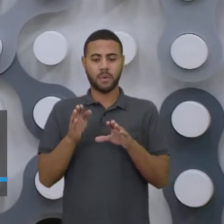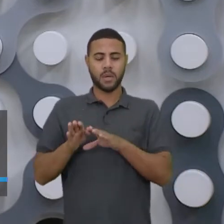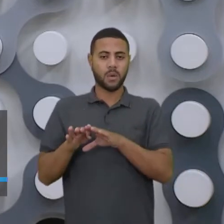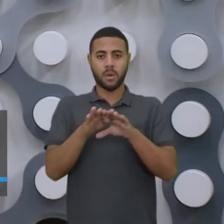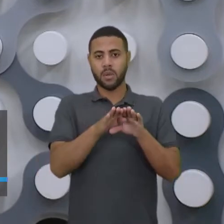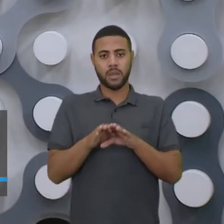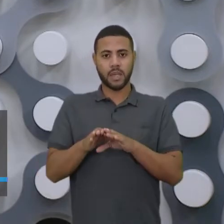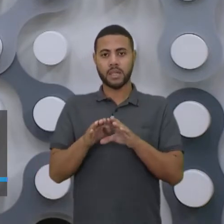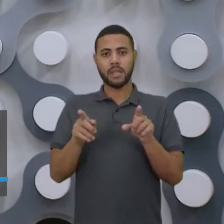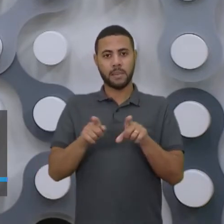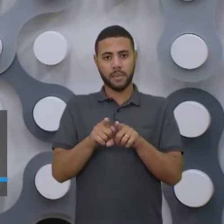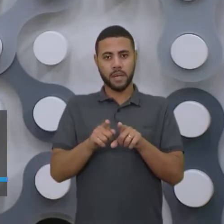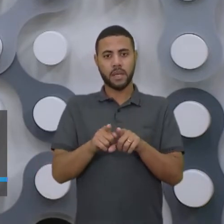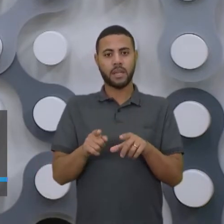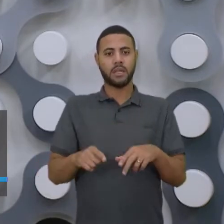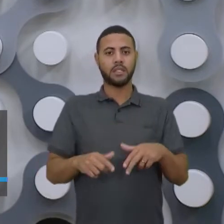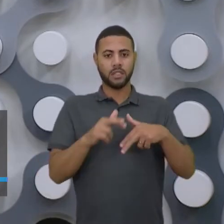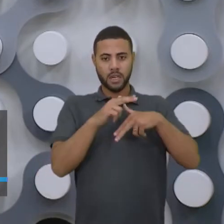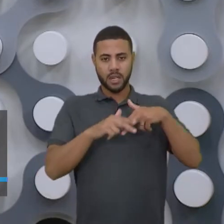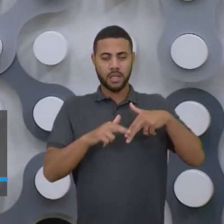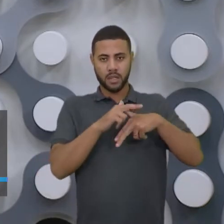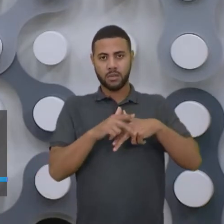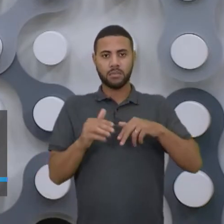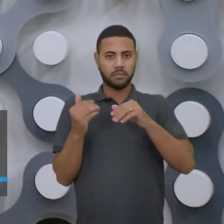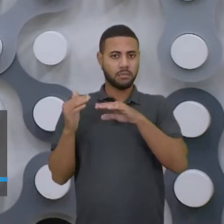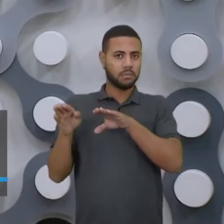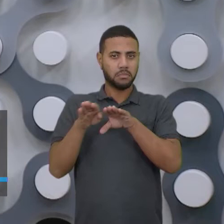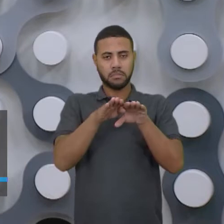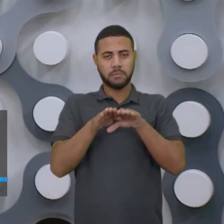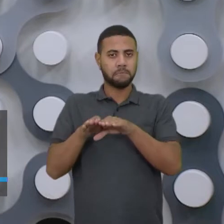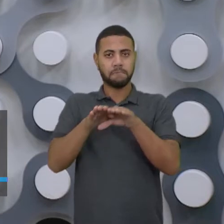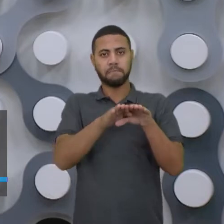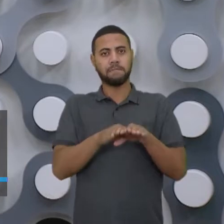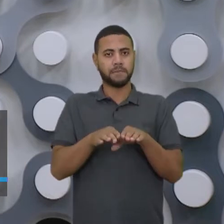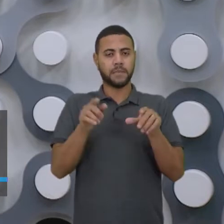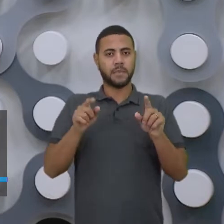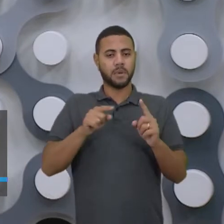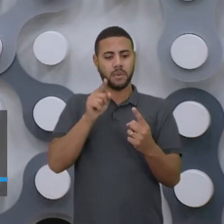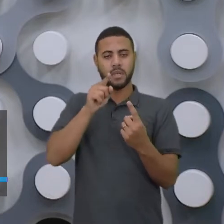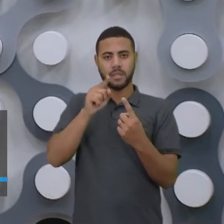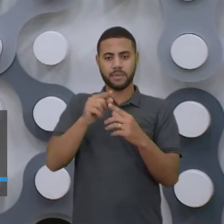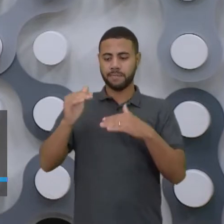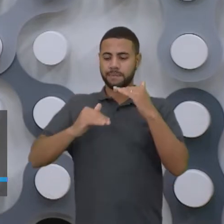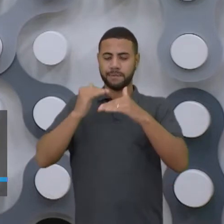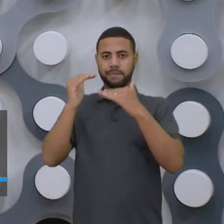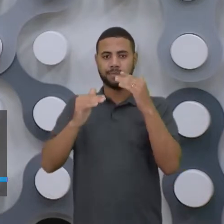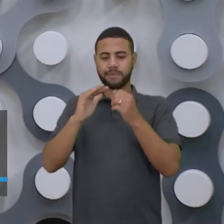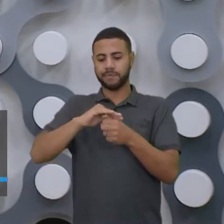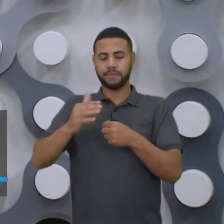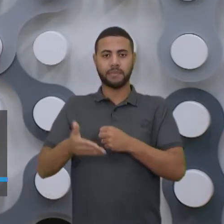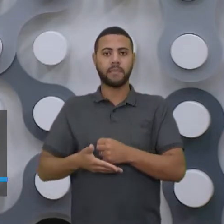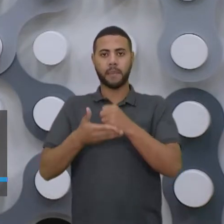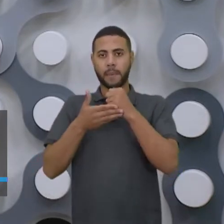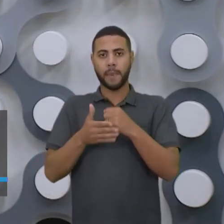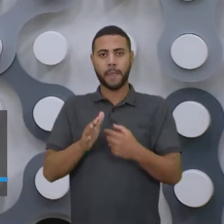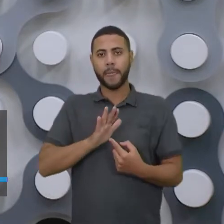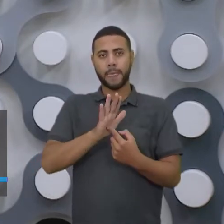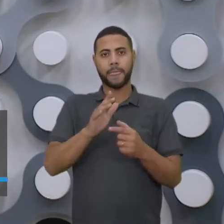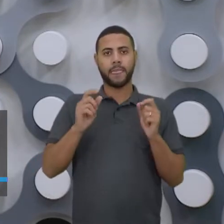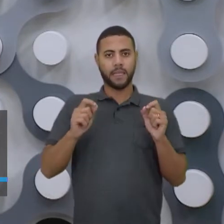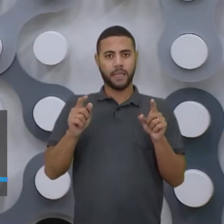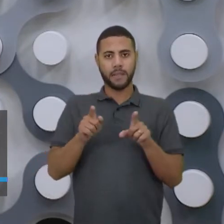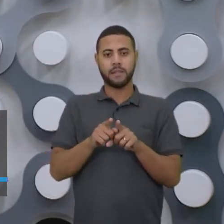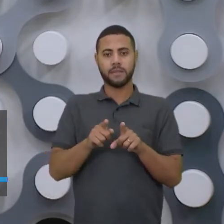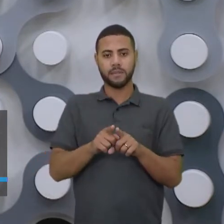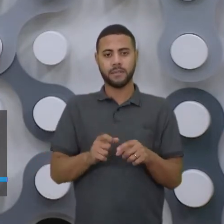de gênero, e um dos assuntos trabalhados nos objetivos do desenvolvimento sustentável, que trata essa